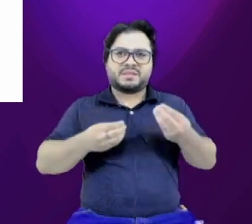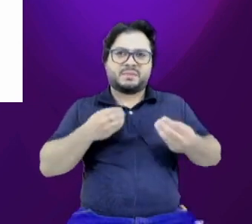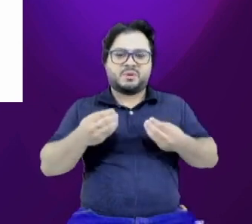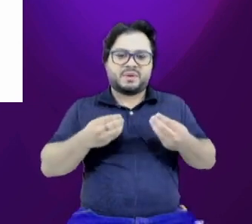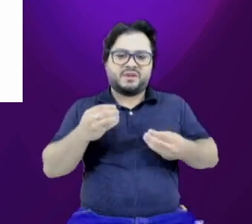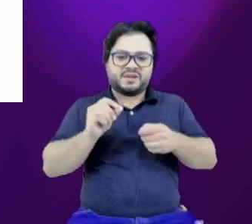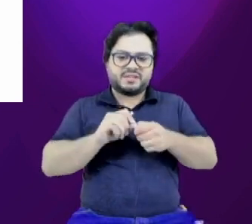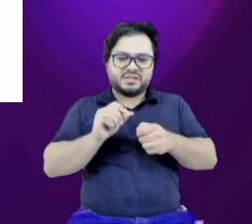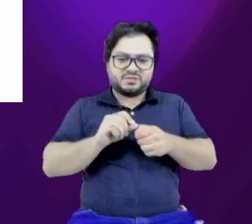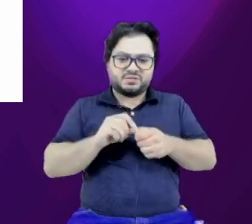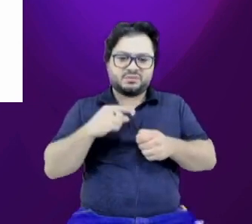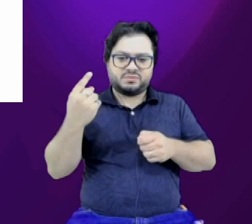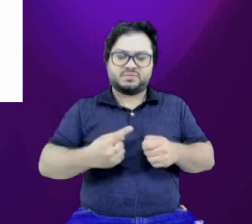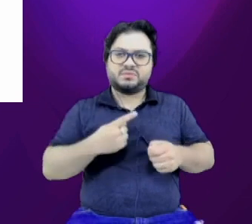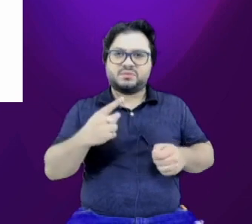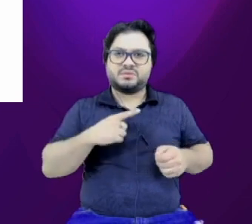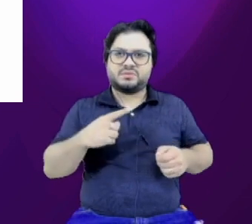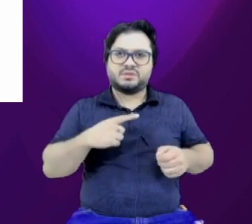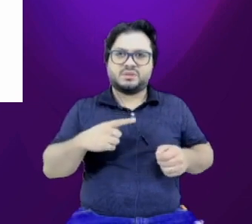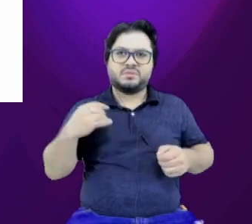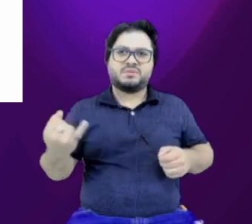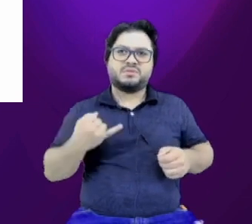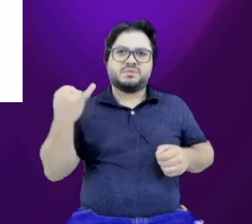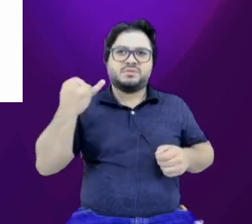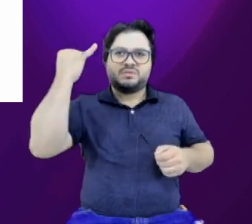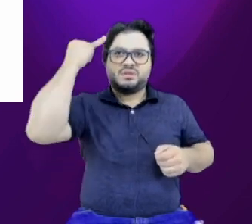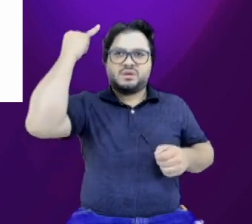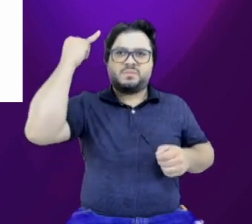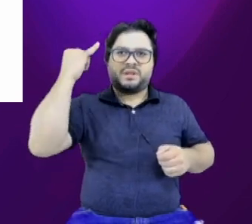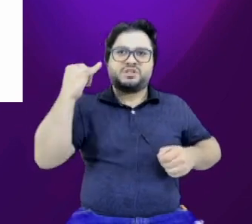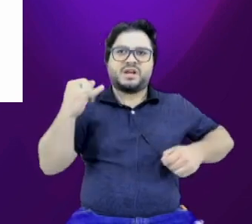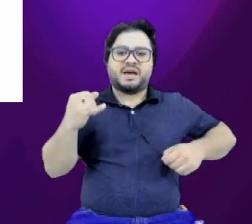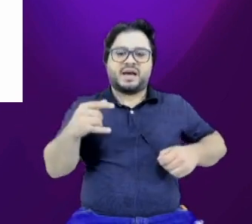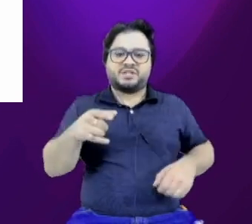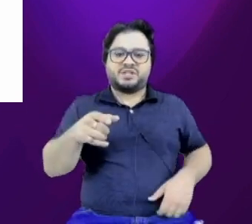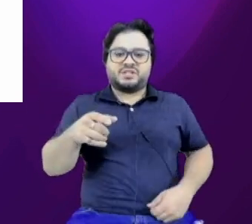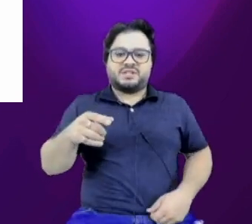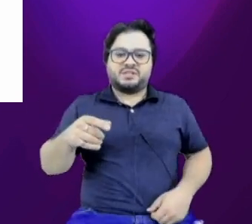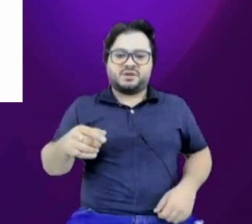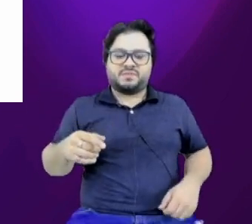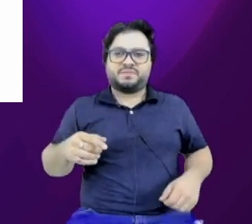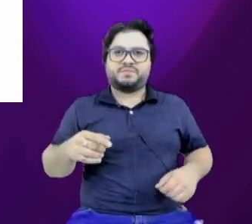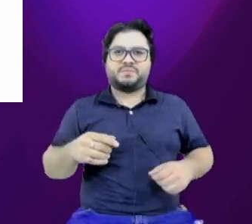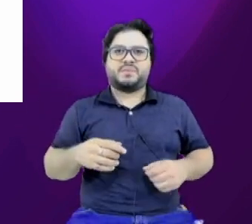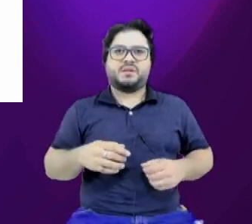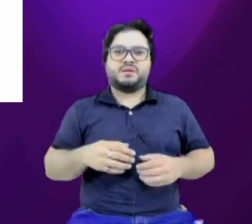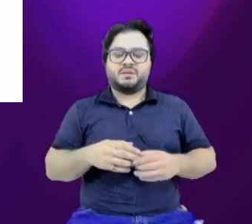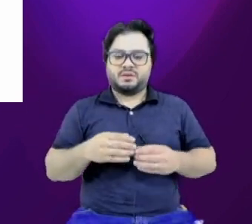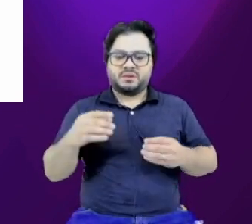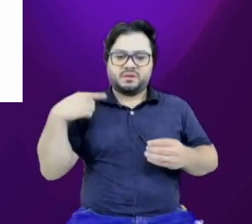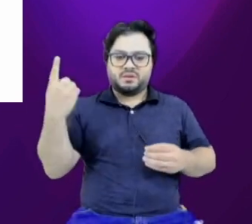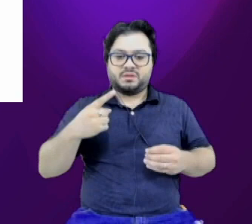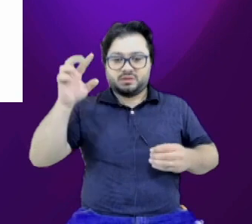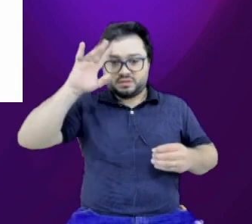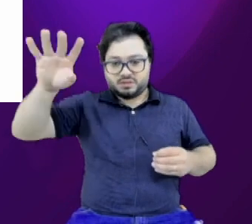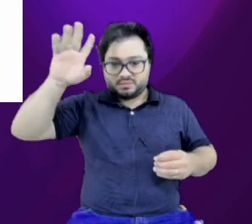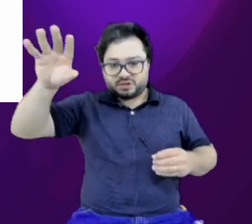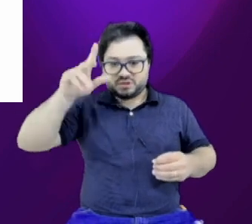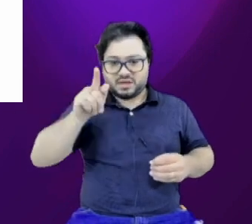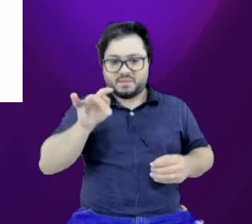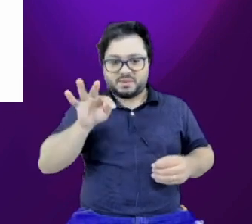nós temos de importância agora no futuro, de que se a gente imaginar a